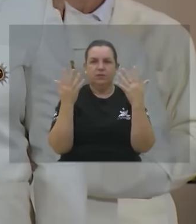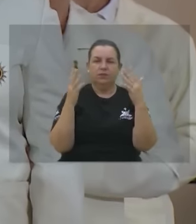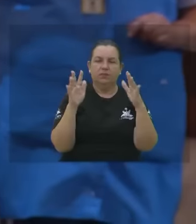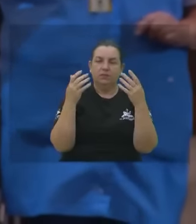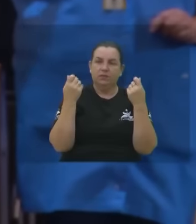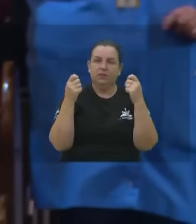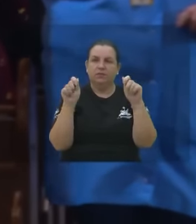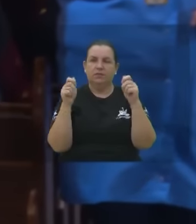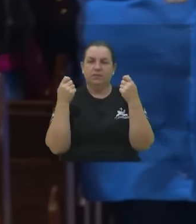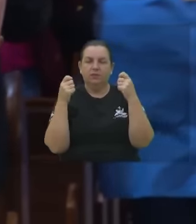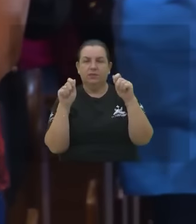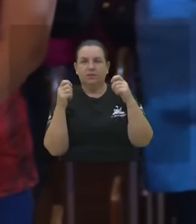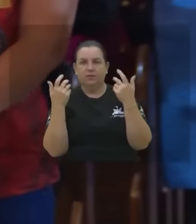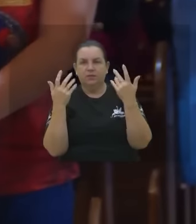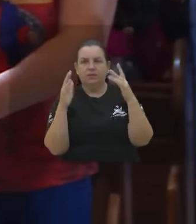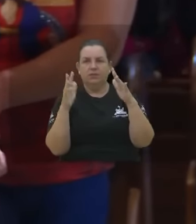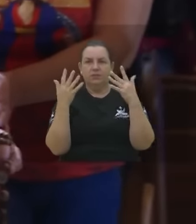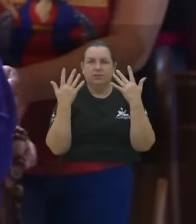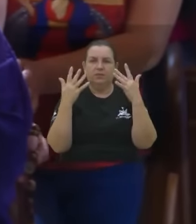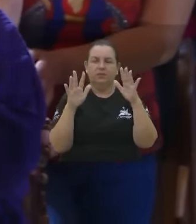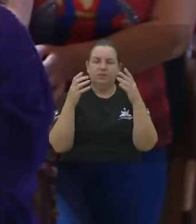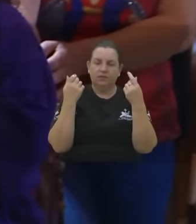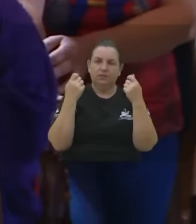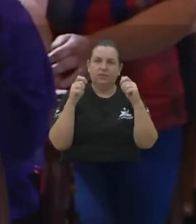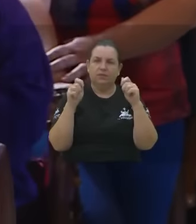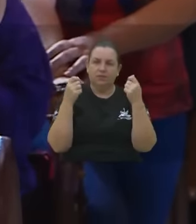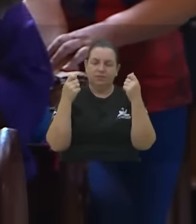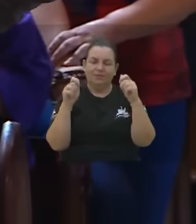aleluia, aleluia, aleluia,